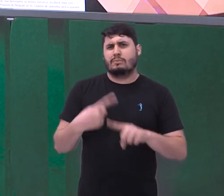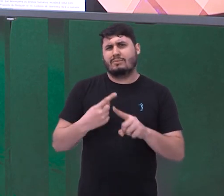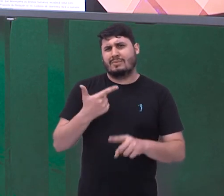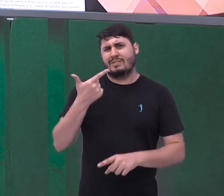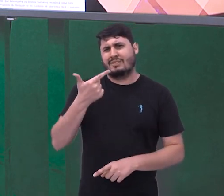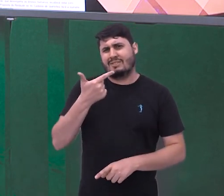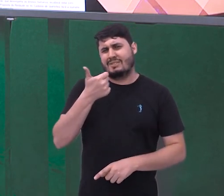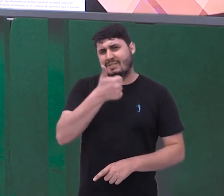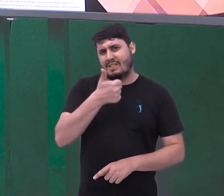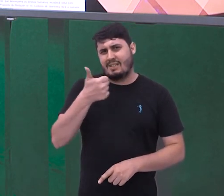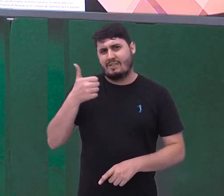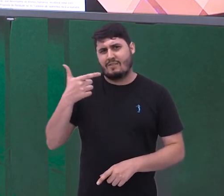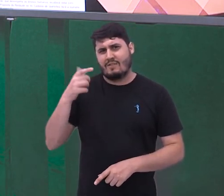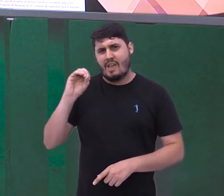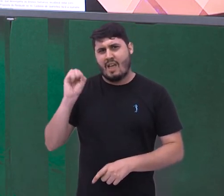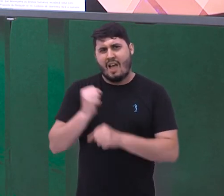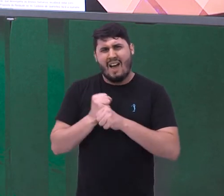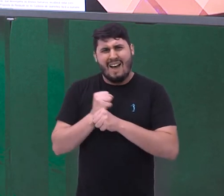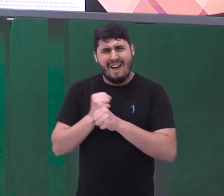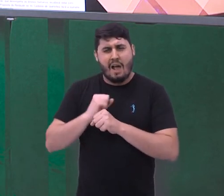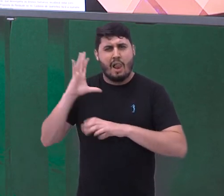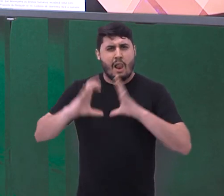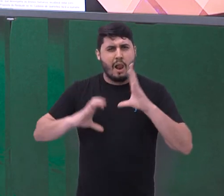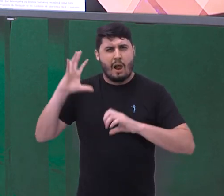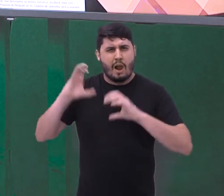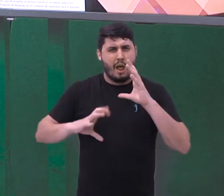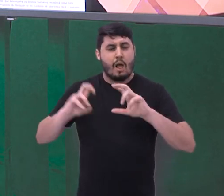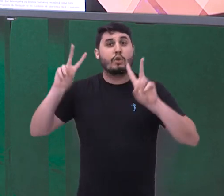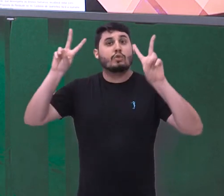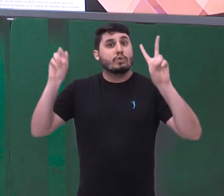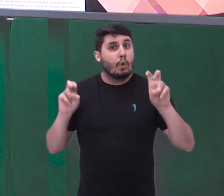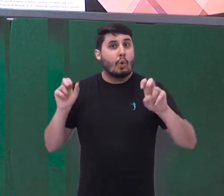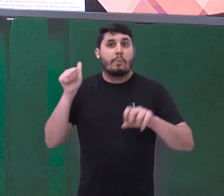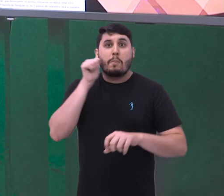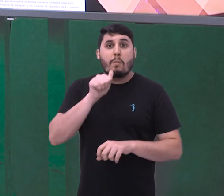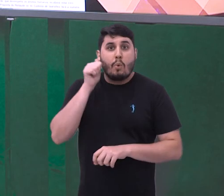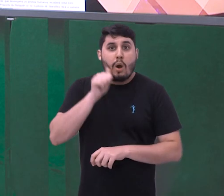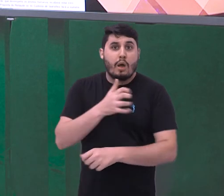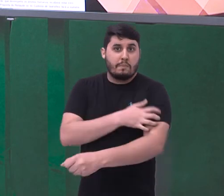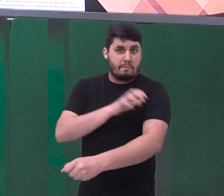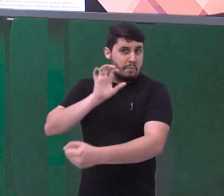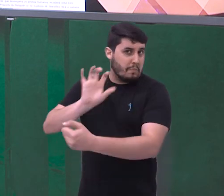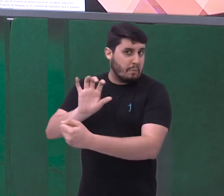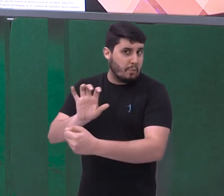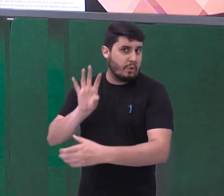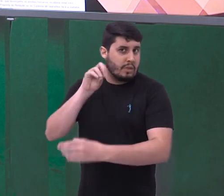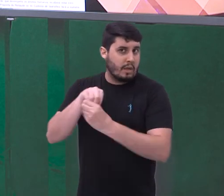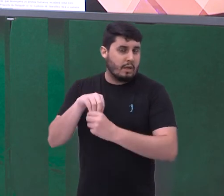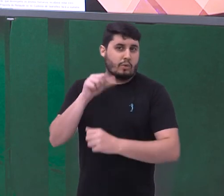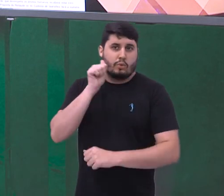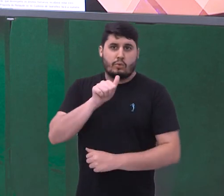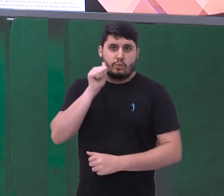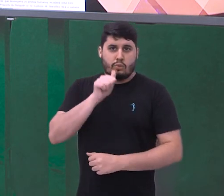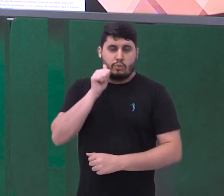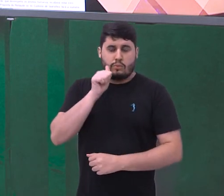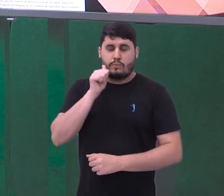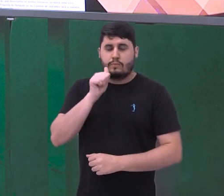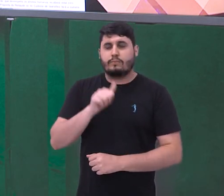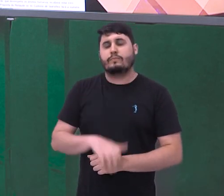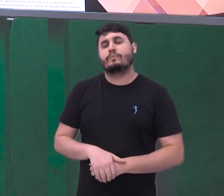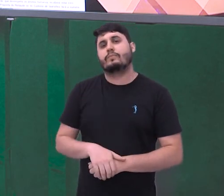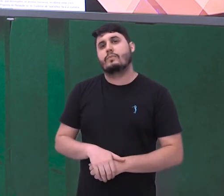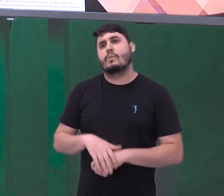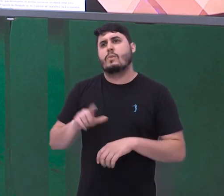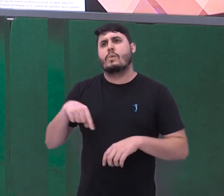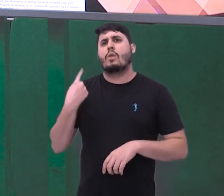120 anos de briga e discussão, né, da questão feminina se empoderando na sociedade, a gente